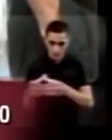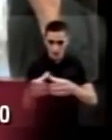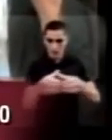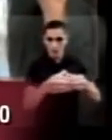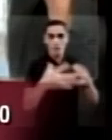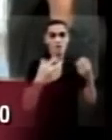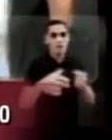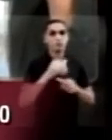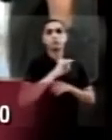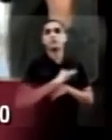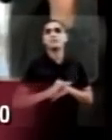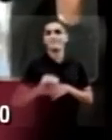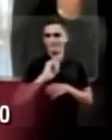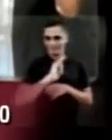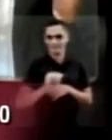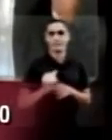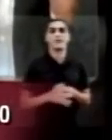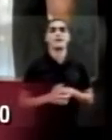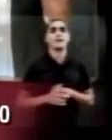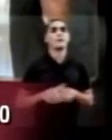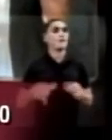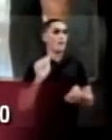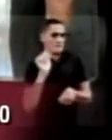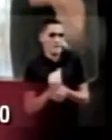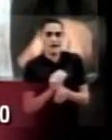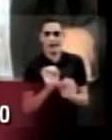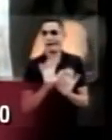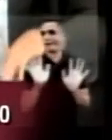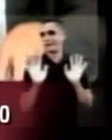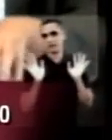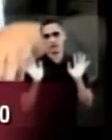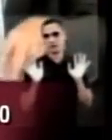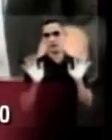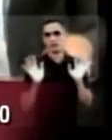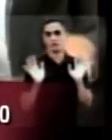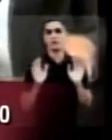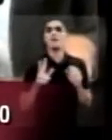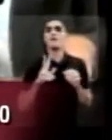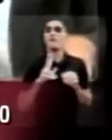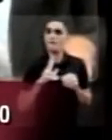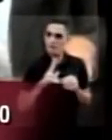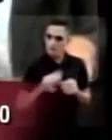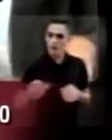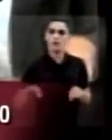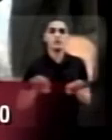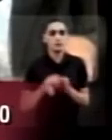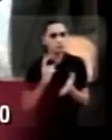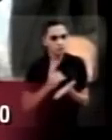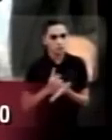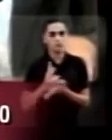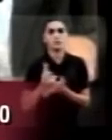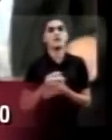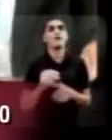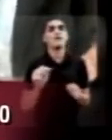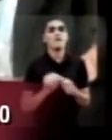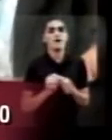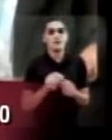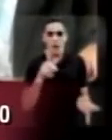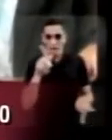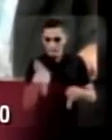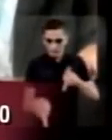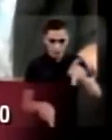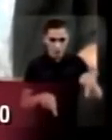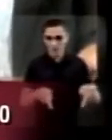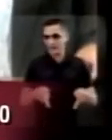aí. Nós temos que fazer da população, que não são esses grupos também. Tá? E